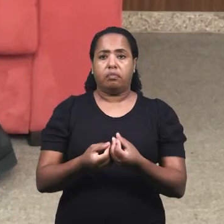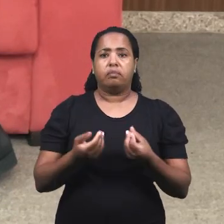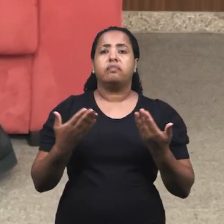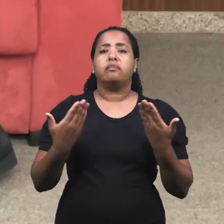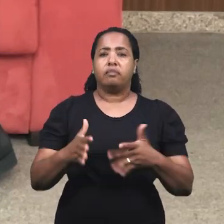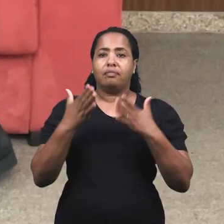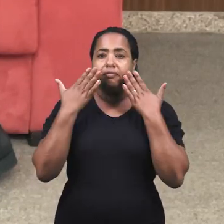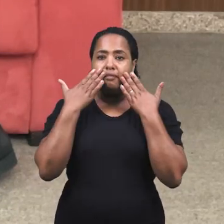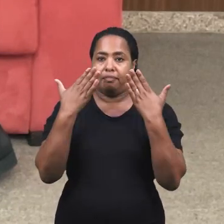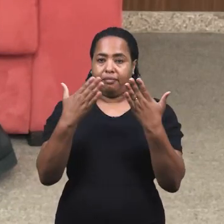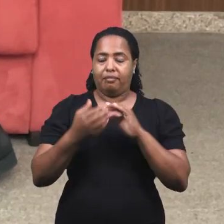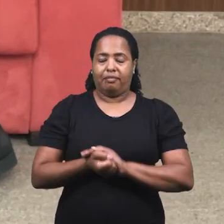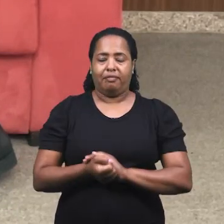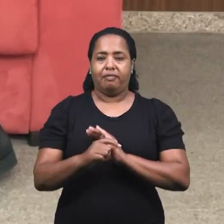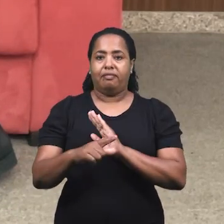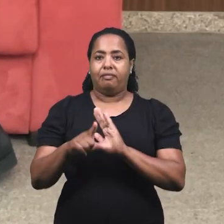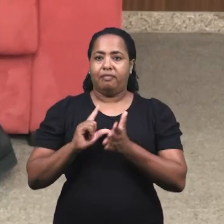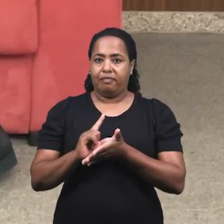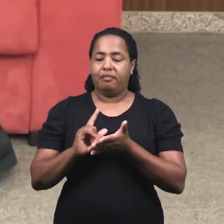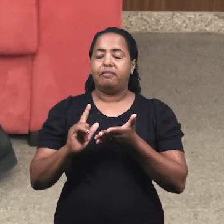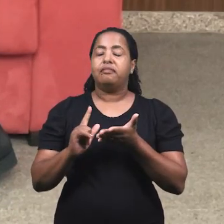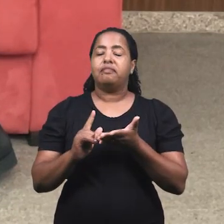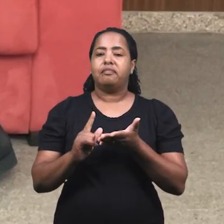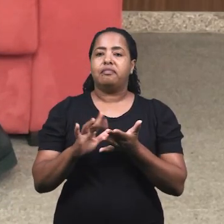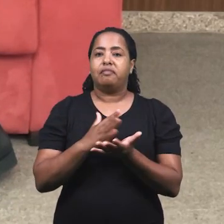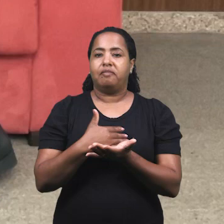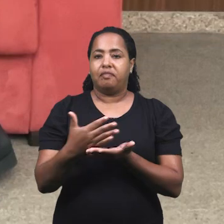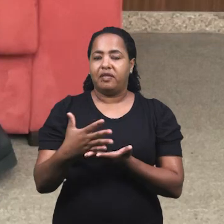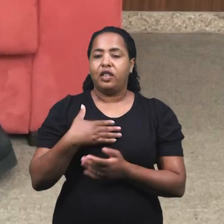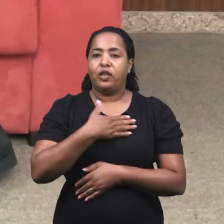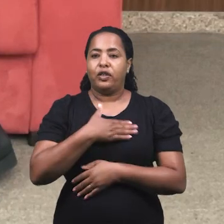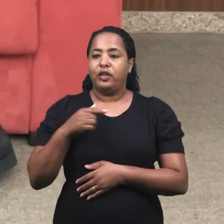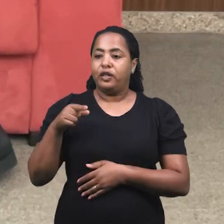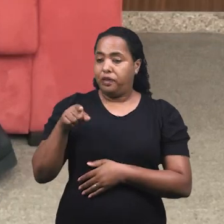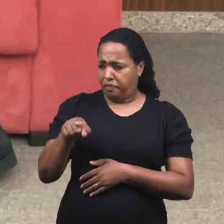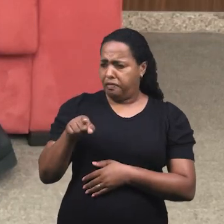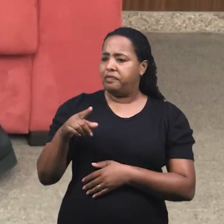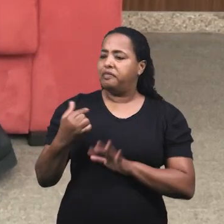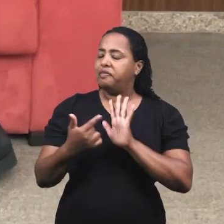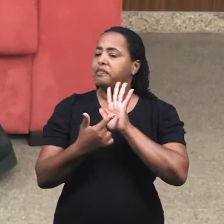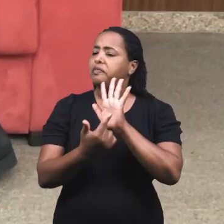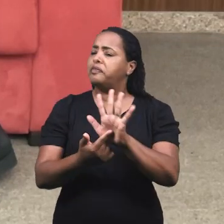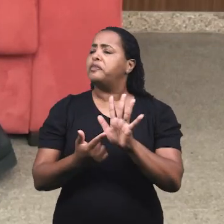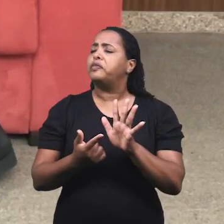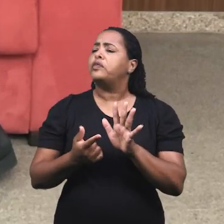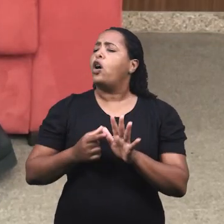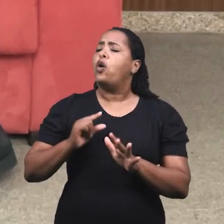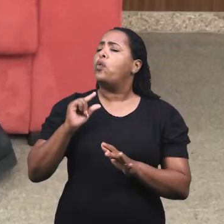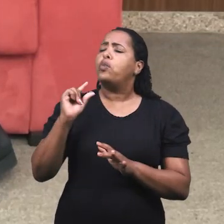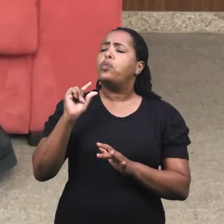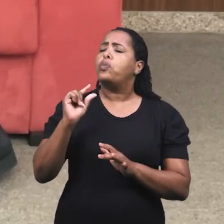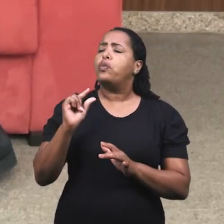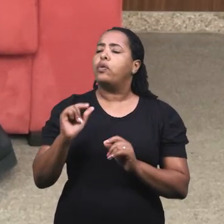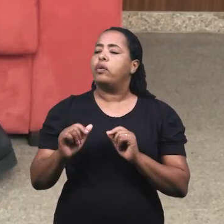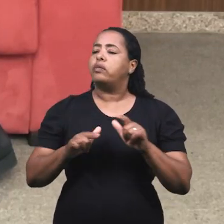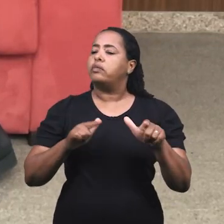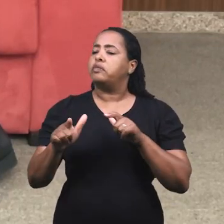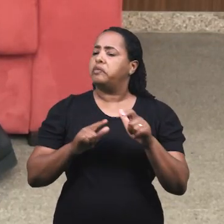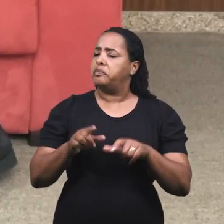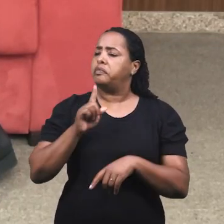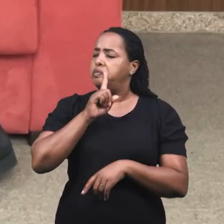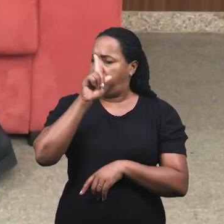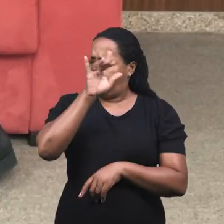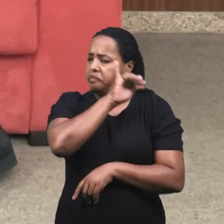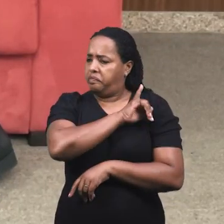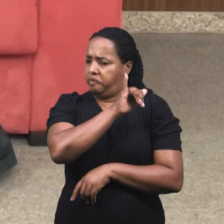sendo apresentado. Mas antes de iniciarmos a nossa atividade, eu gostaria que você falasse um pouquinho do trabalho que vocês da Igreja da